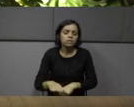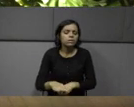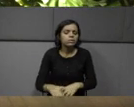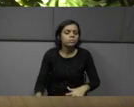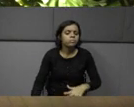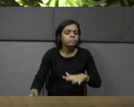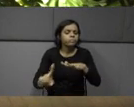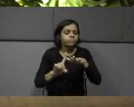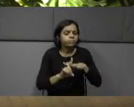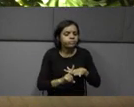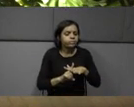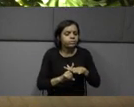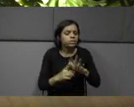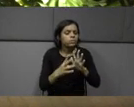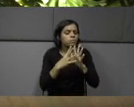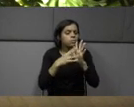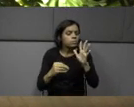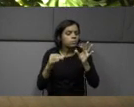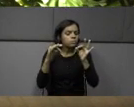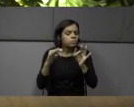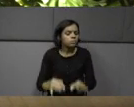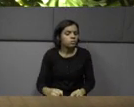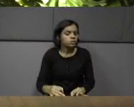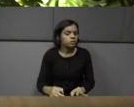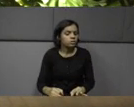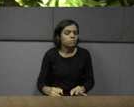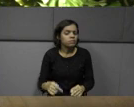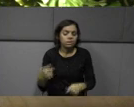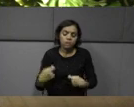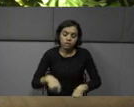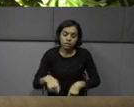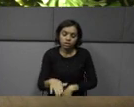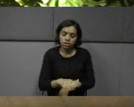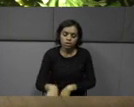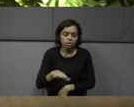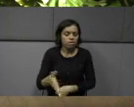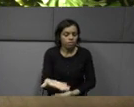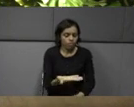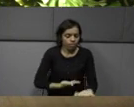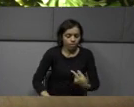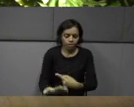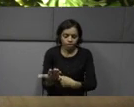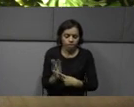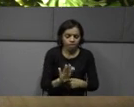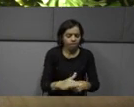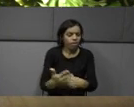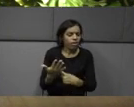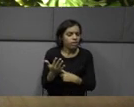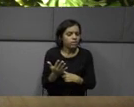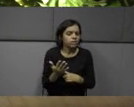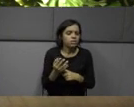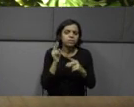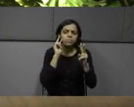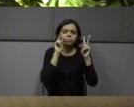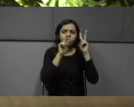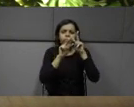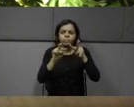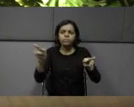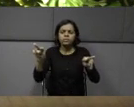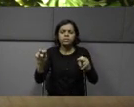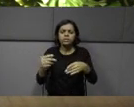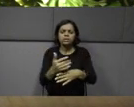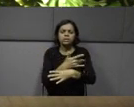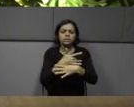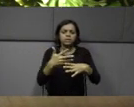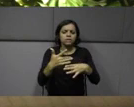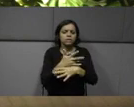importância da dimensão da participação infantil porque para além da gente entender a cidade de outra é maneira